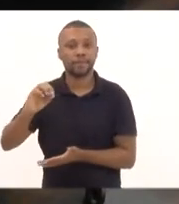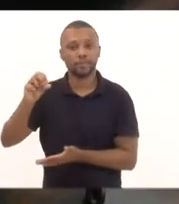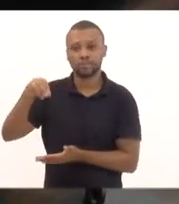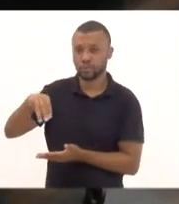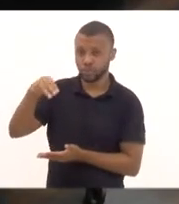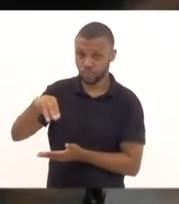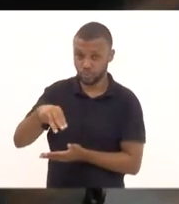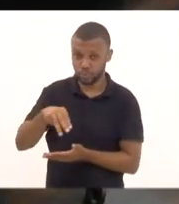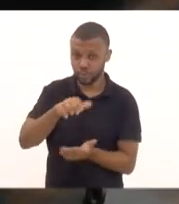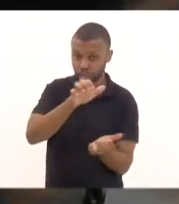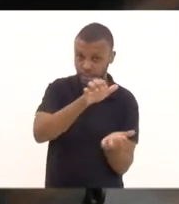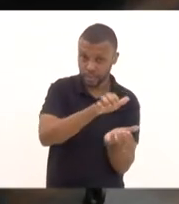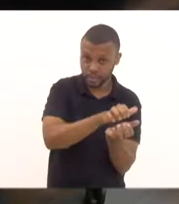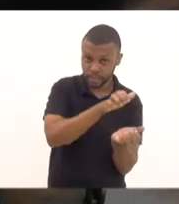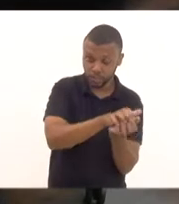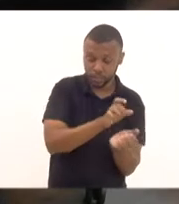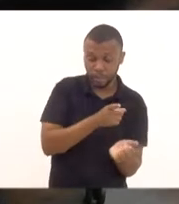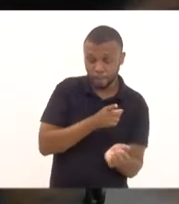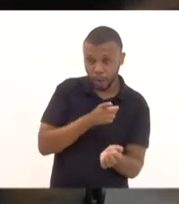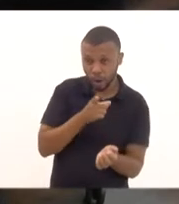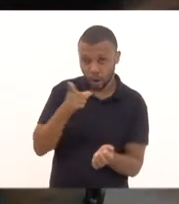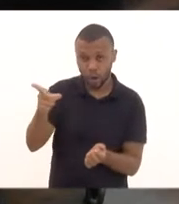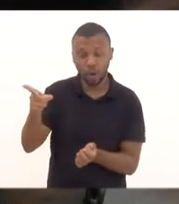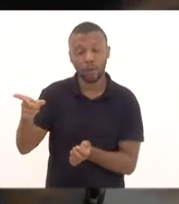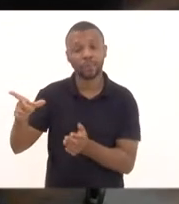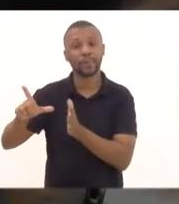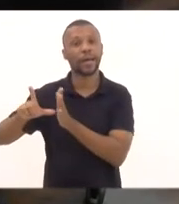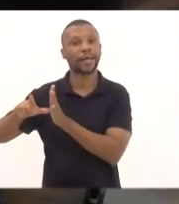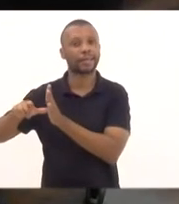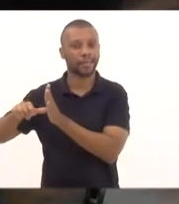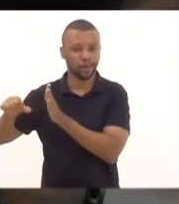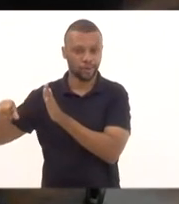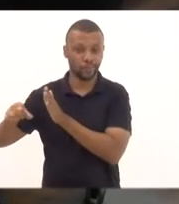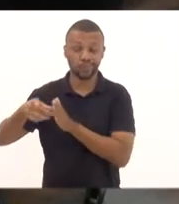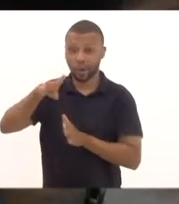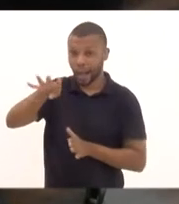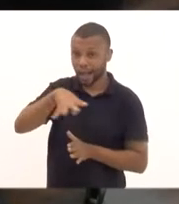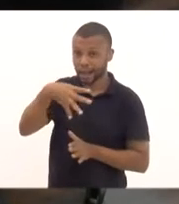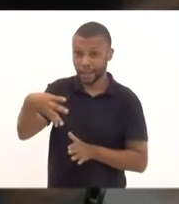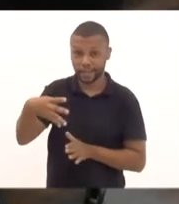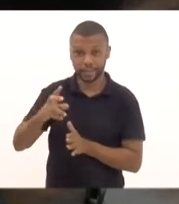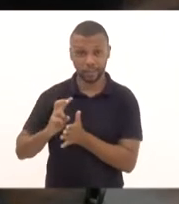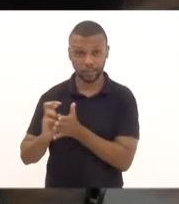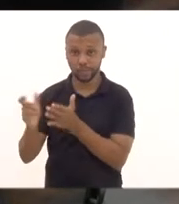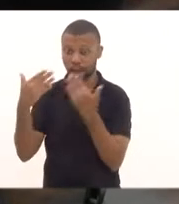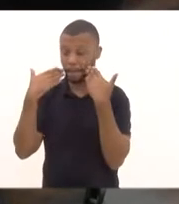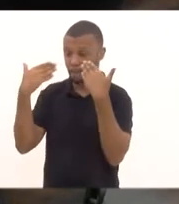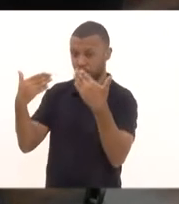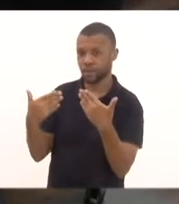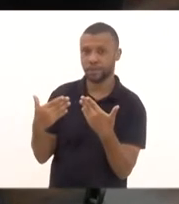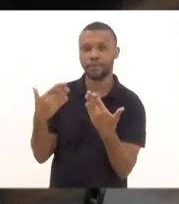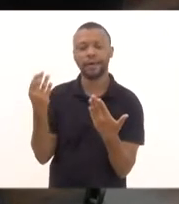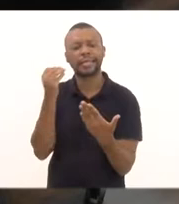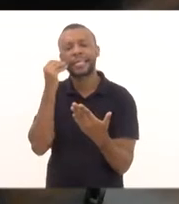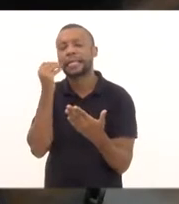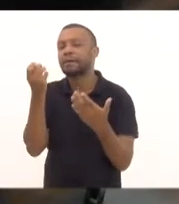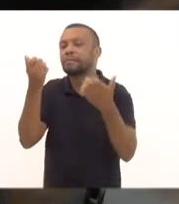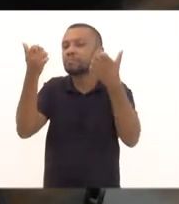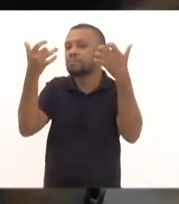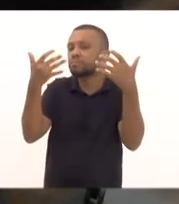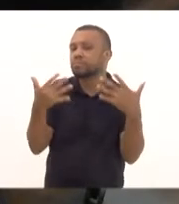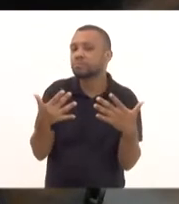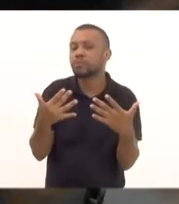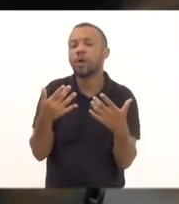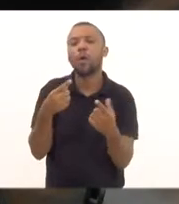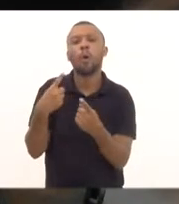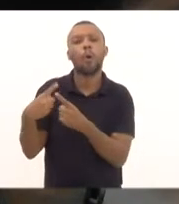Brasil não significa que a grade foi apresentada pela super vida para dos pau foi mais para dar uma satisfação ao